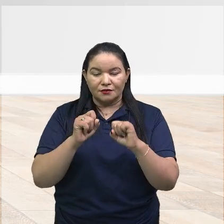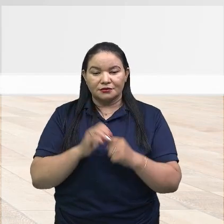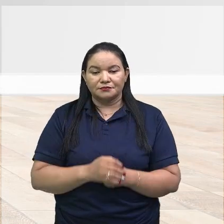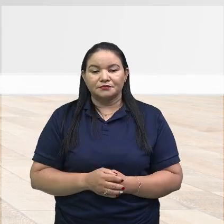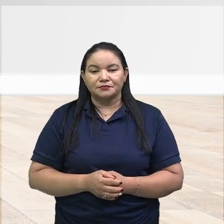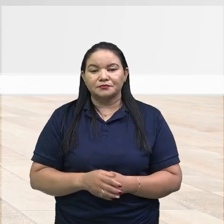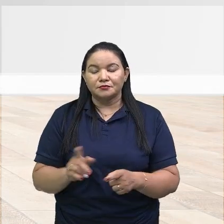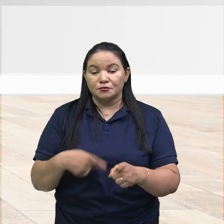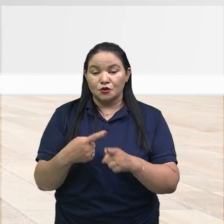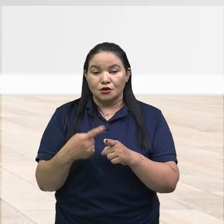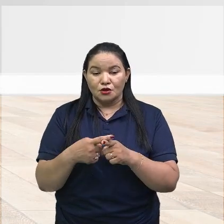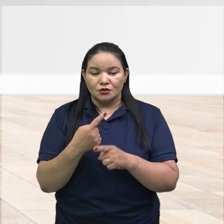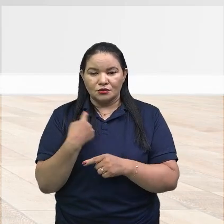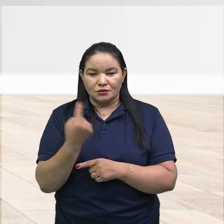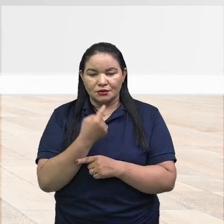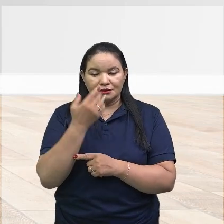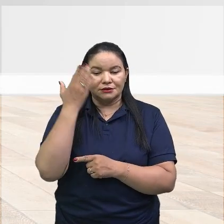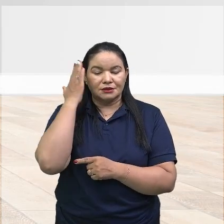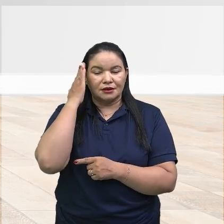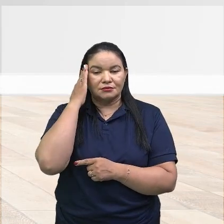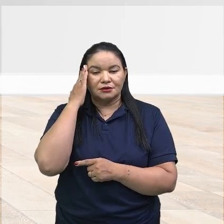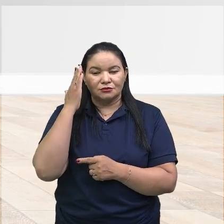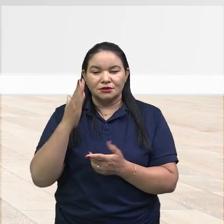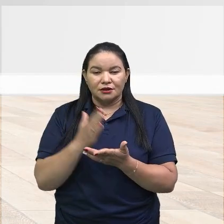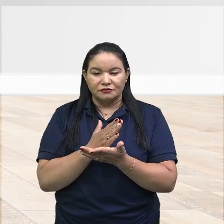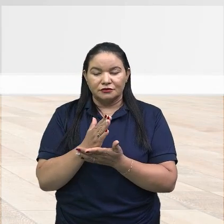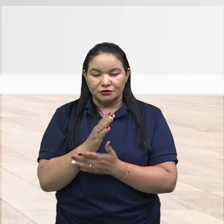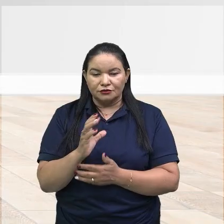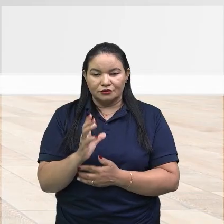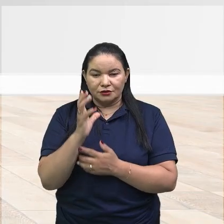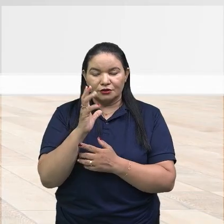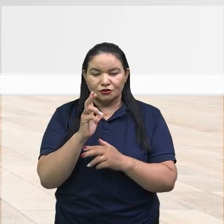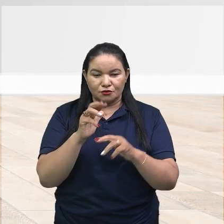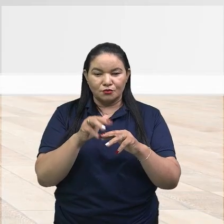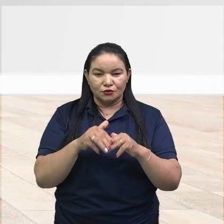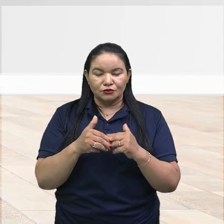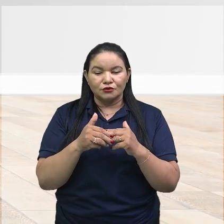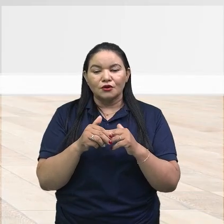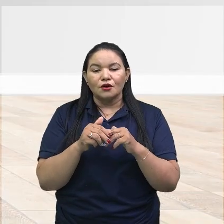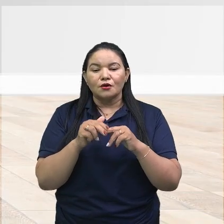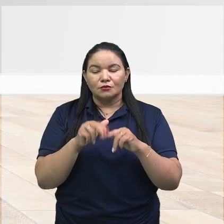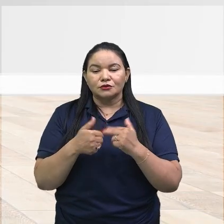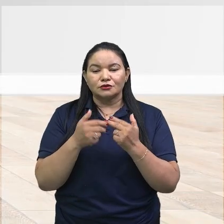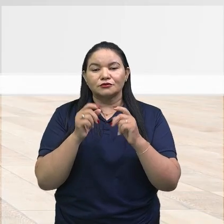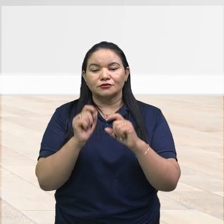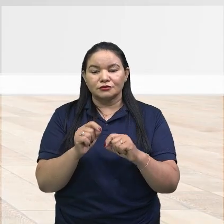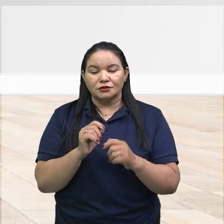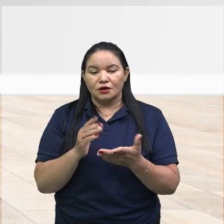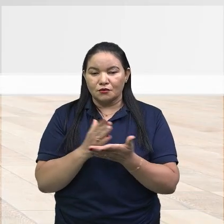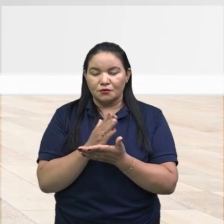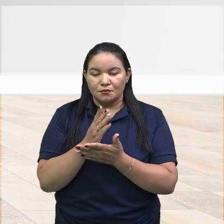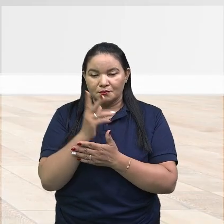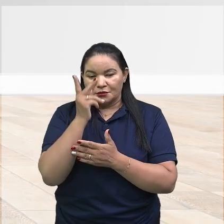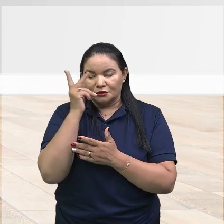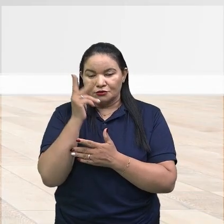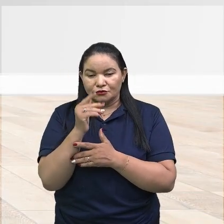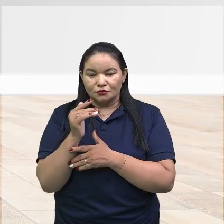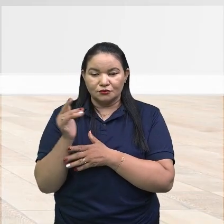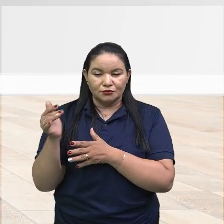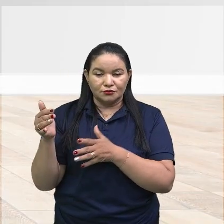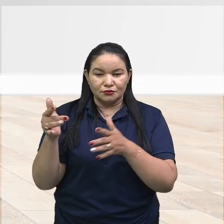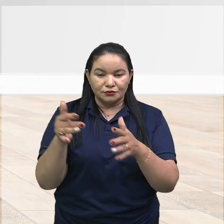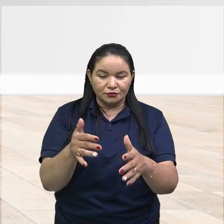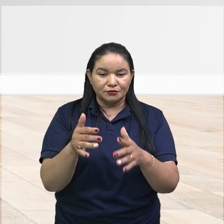que, por algum motivo, existem algumas pessoas que nunca foram em uma cidade que